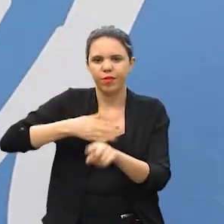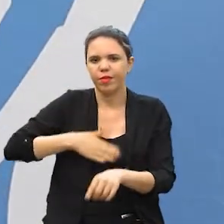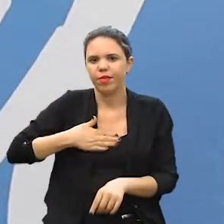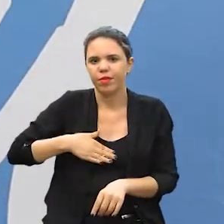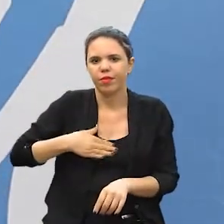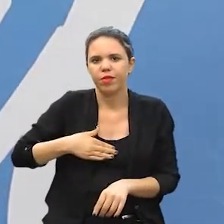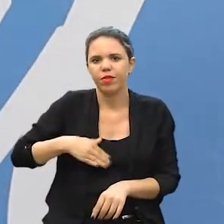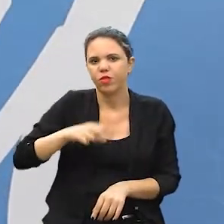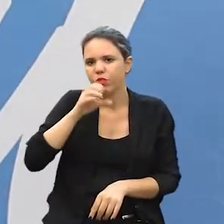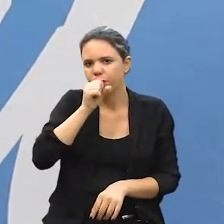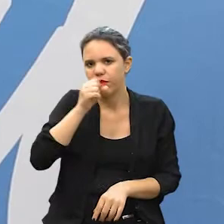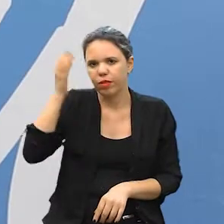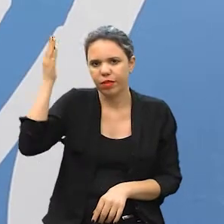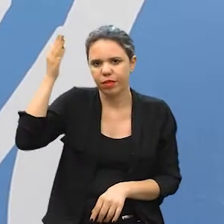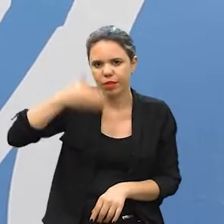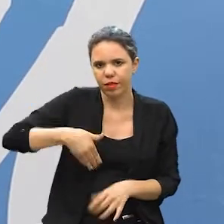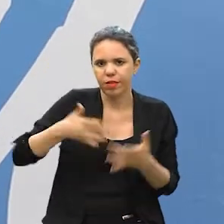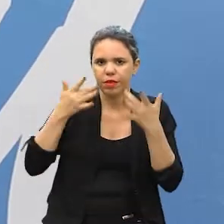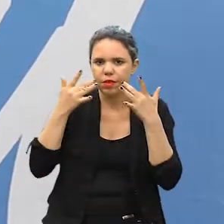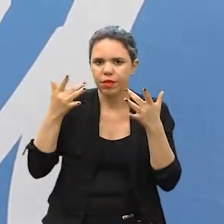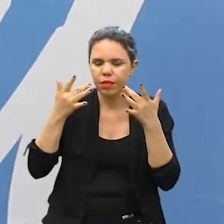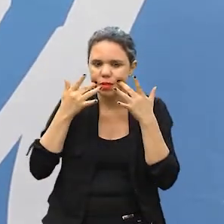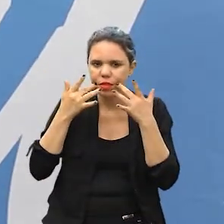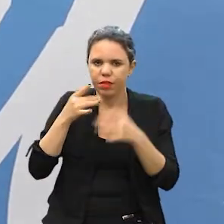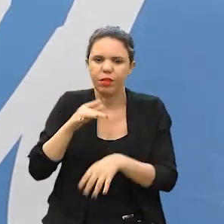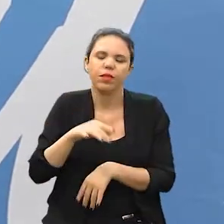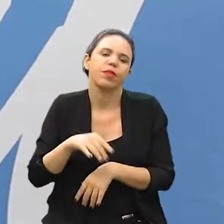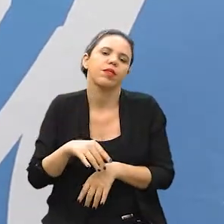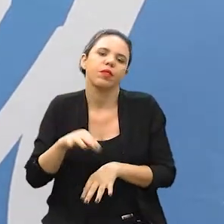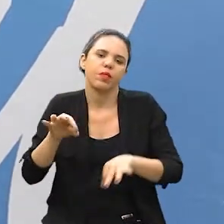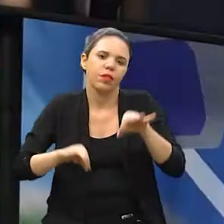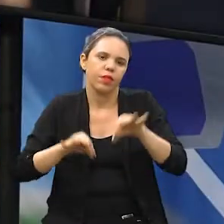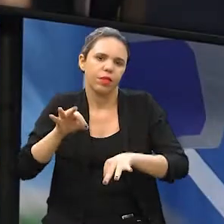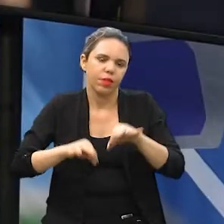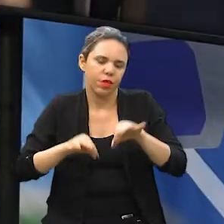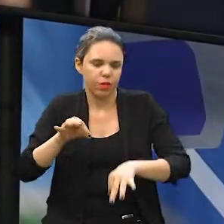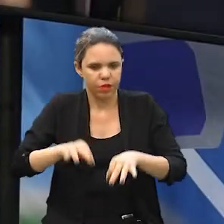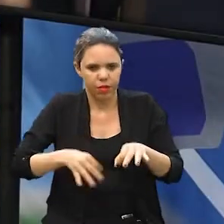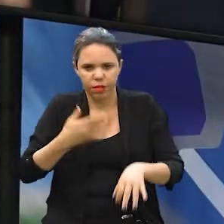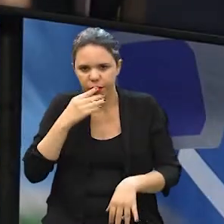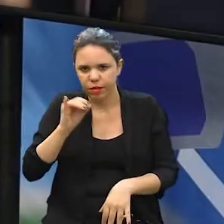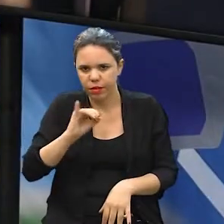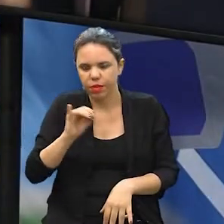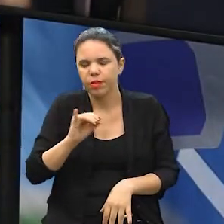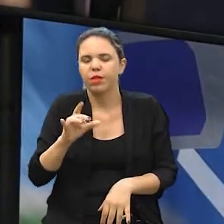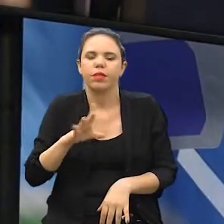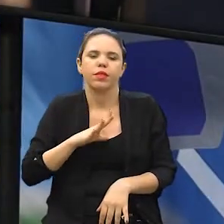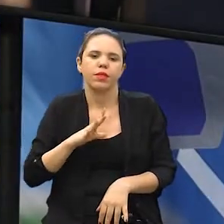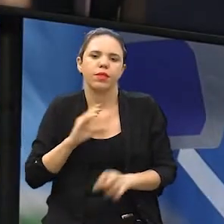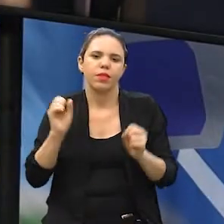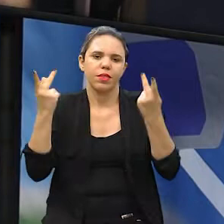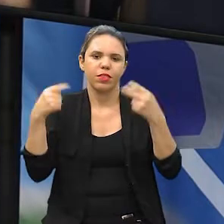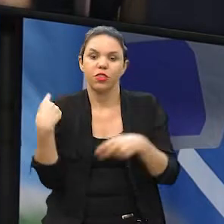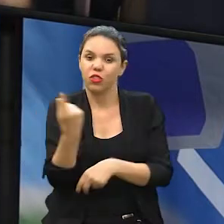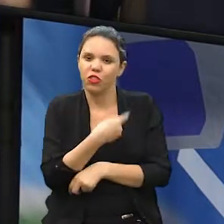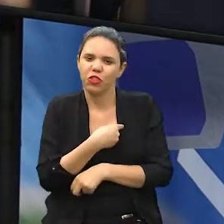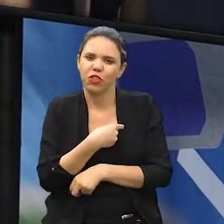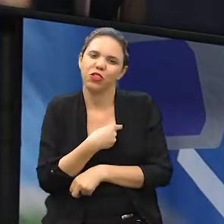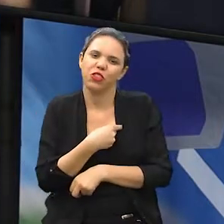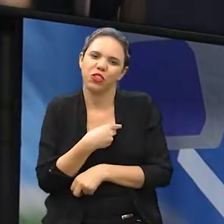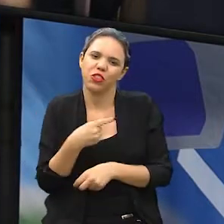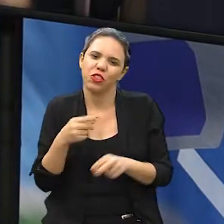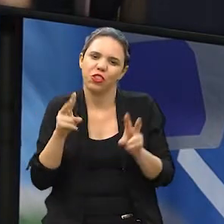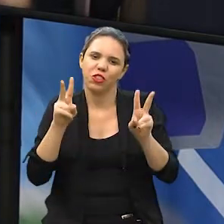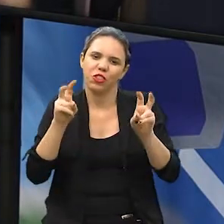agosto, todos os sábados, no Teatro Oficina do Estudante Iguatemi, com o espetáculo Noi Que É Pobre,